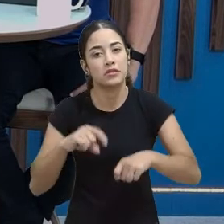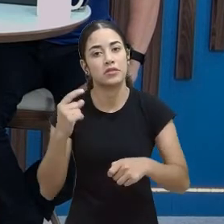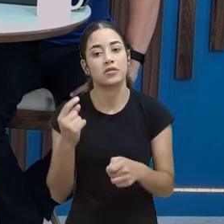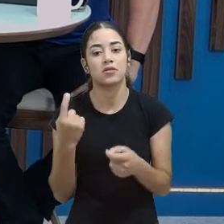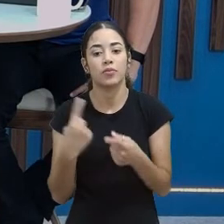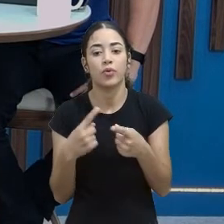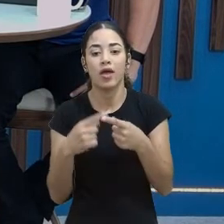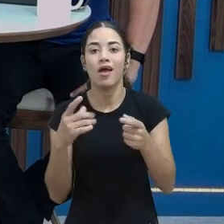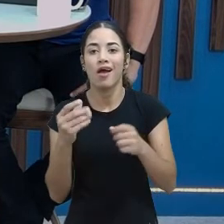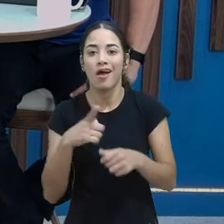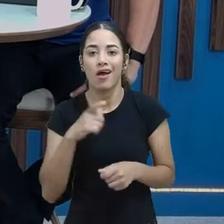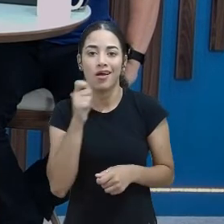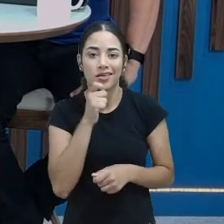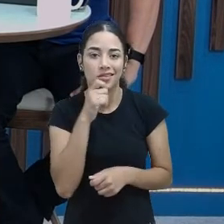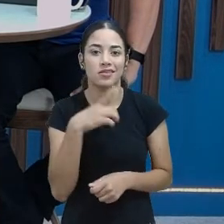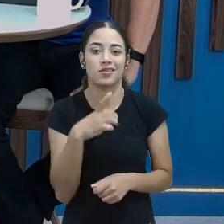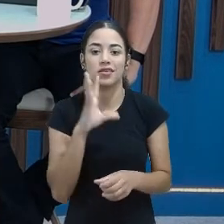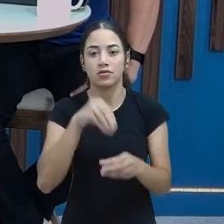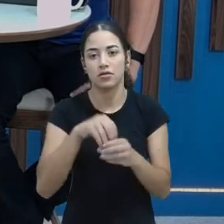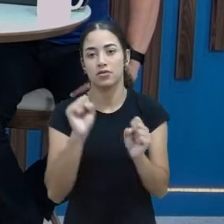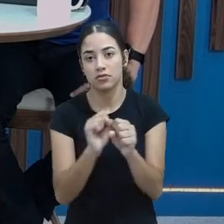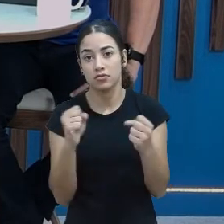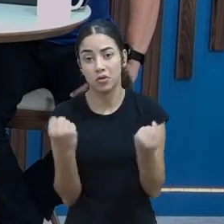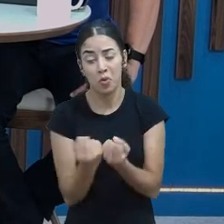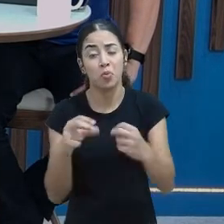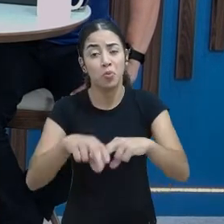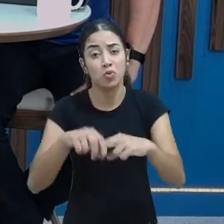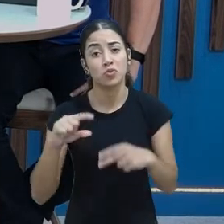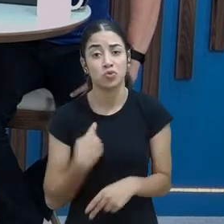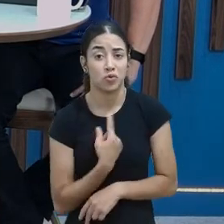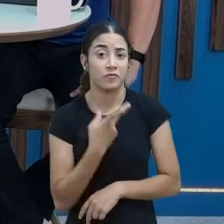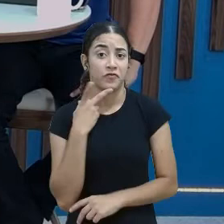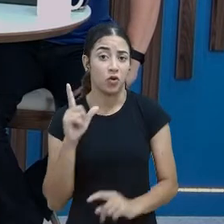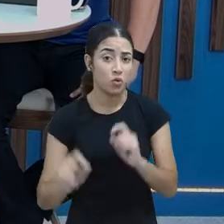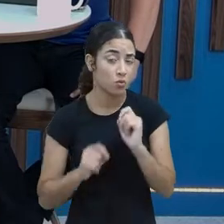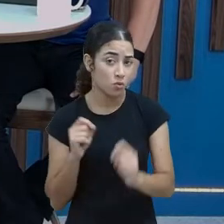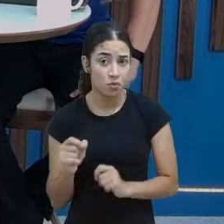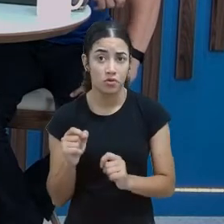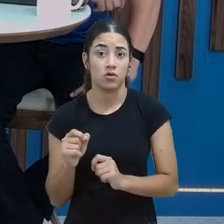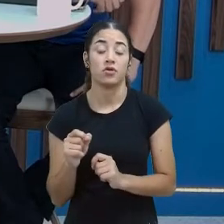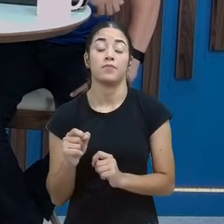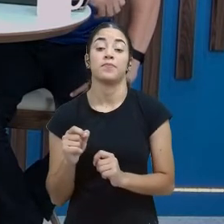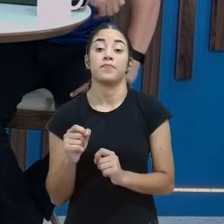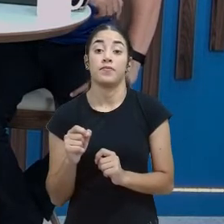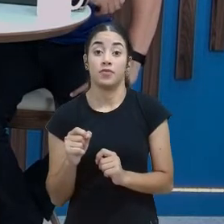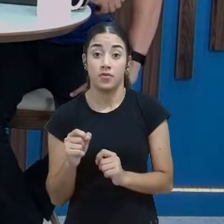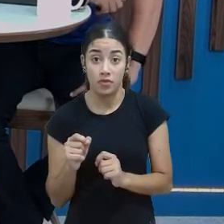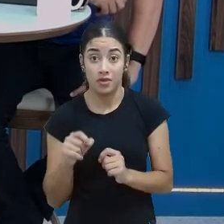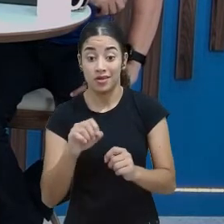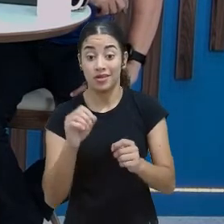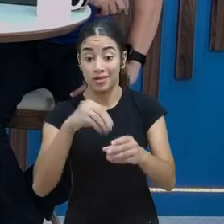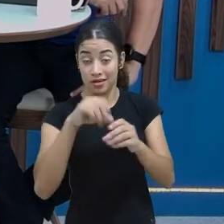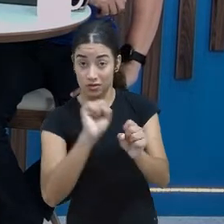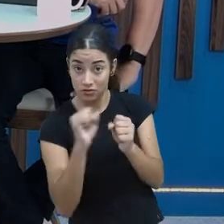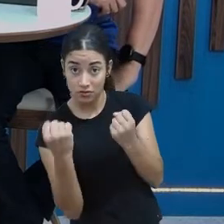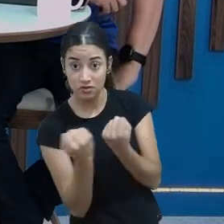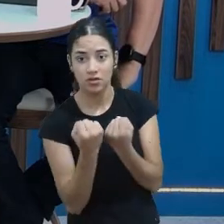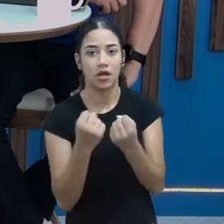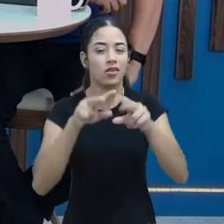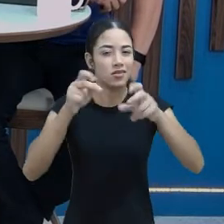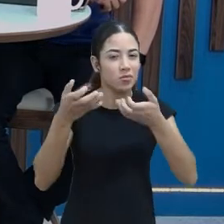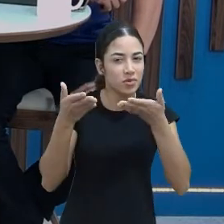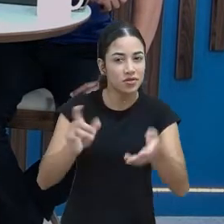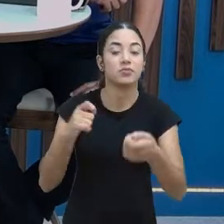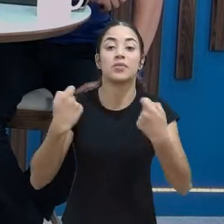gente fala de reparação históricas, é necessário, né, políticas públicas que possam afirmar